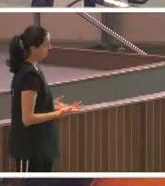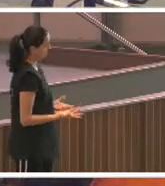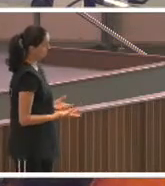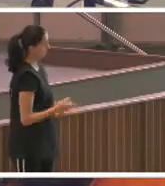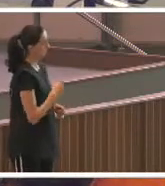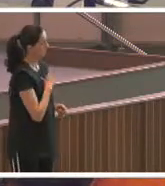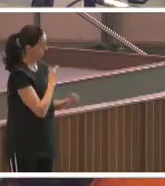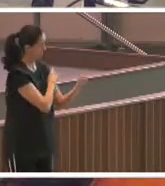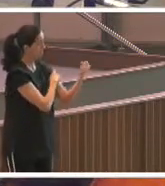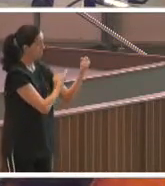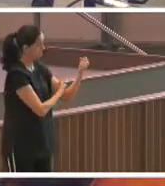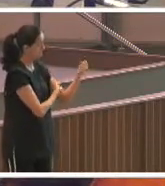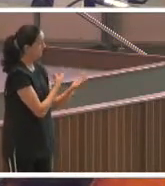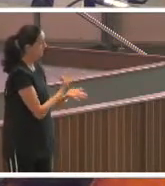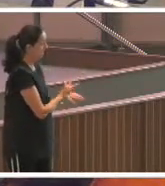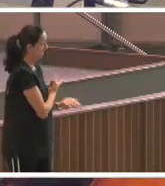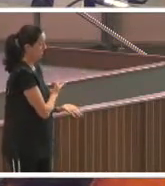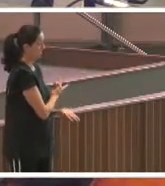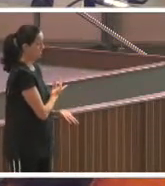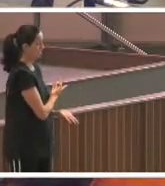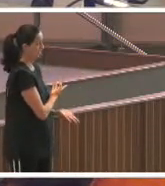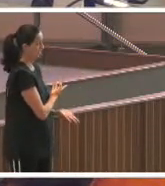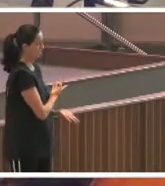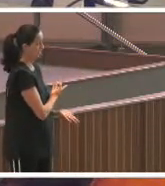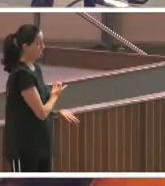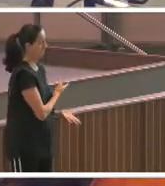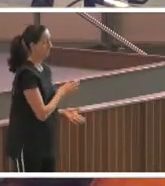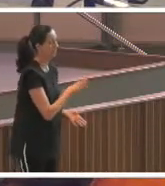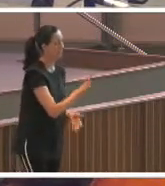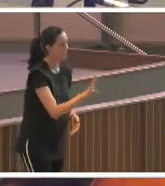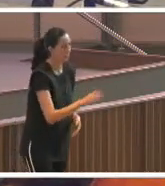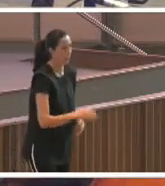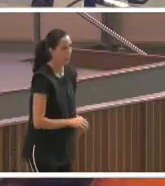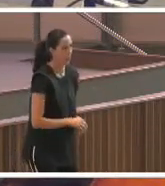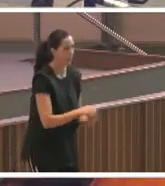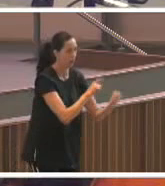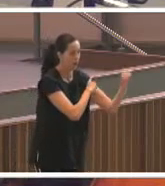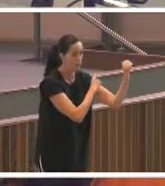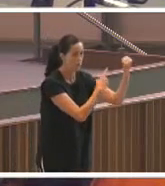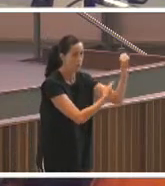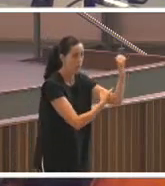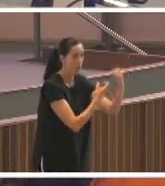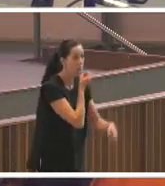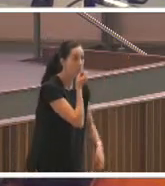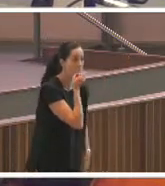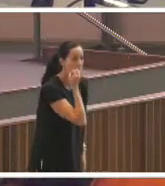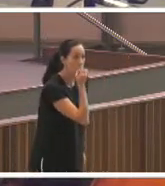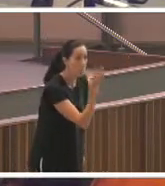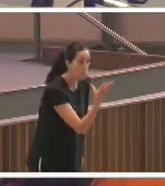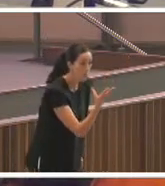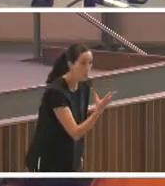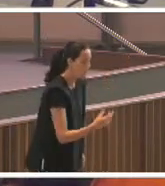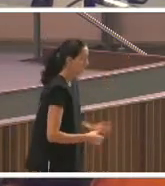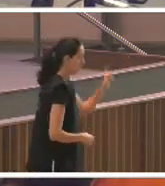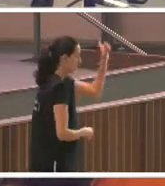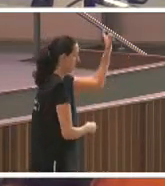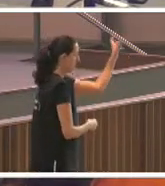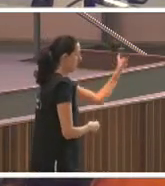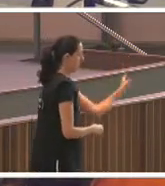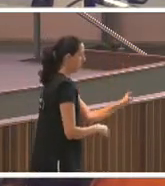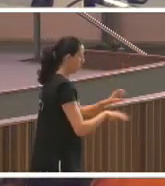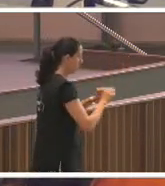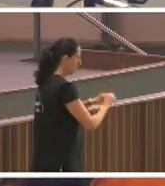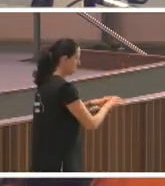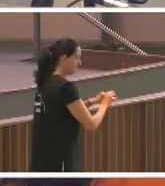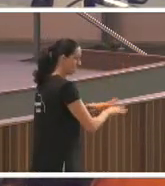quando ele permite que outros possam crescer e serem maiores do que ele próprio, e quando a glória que